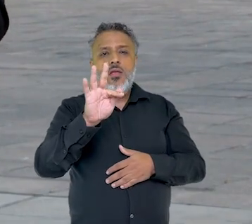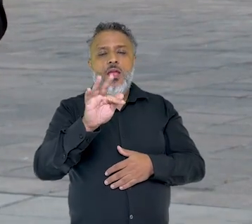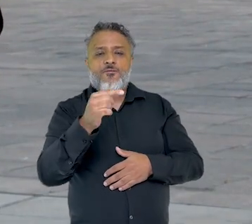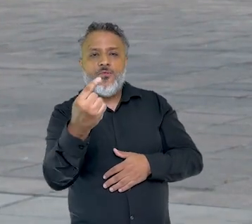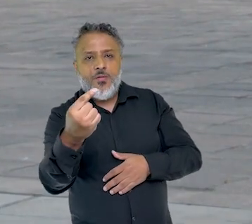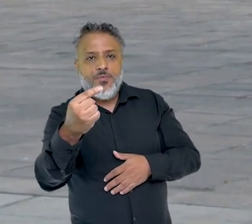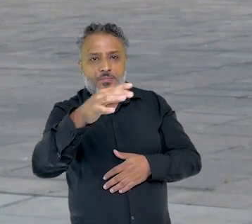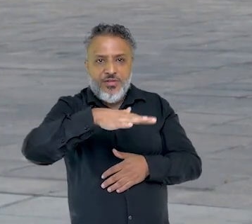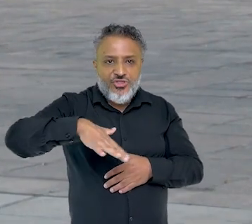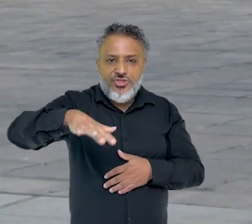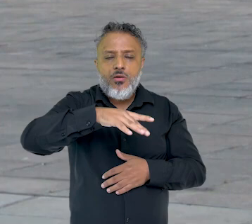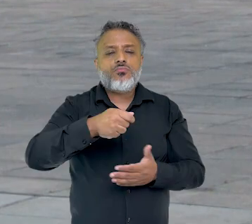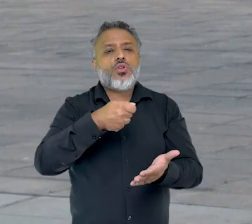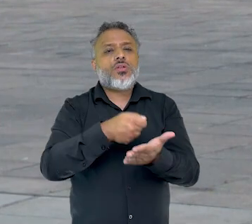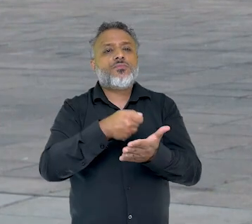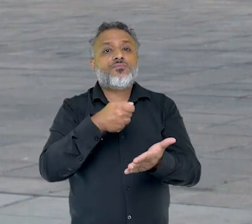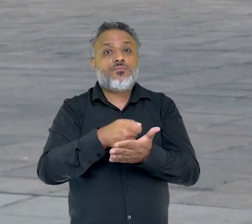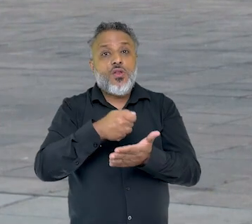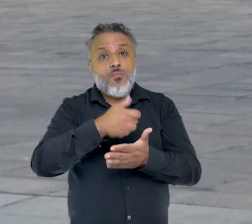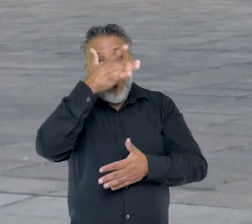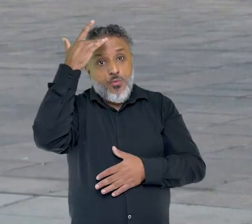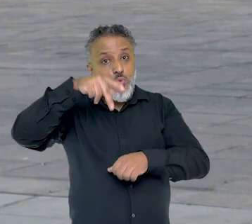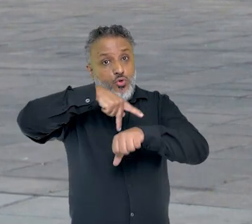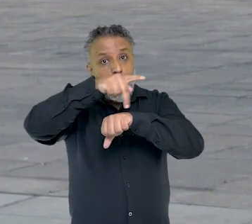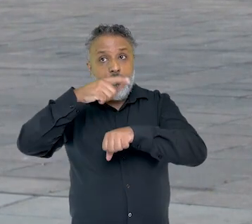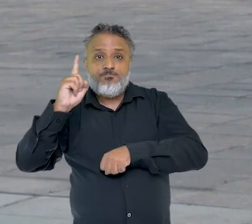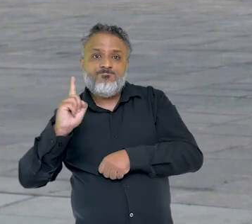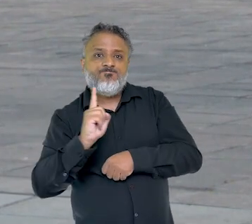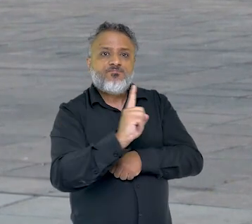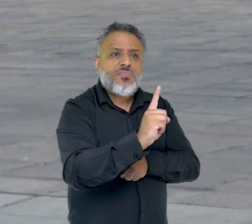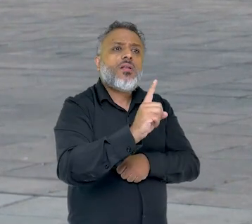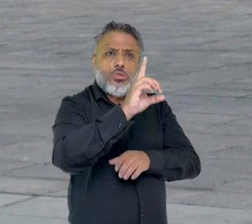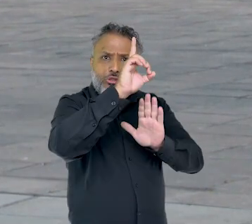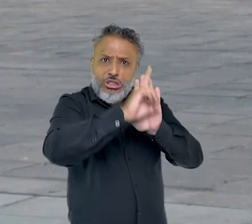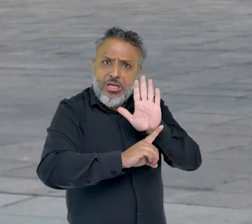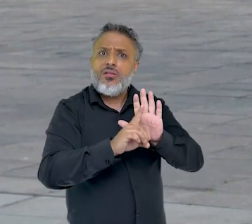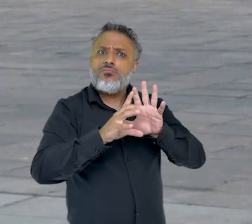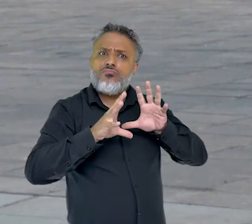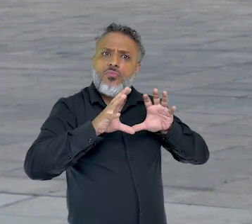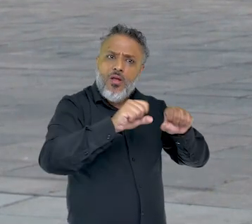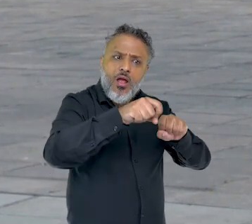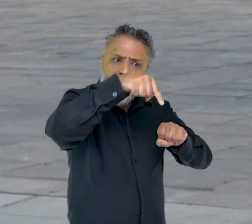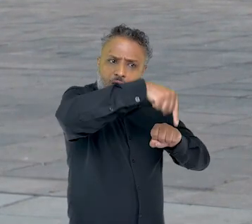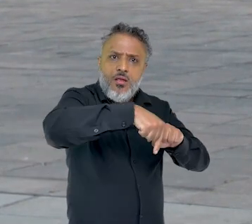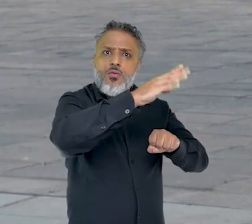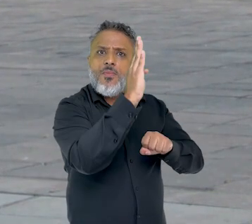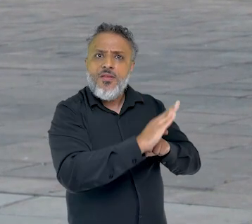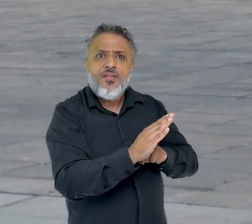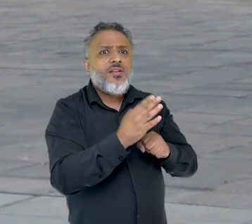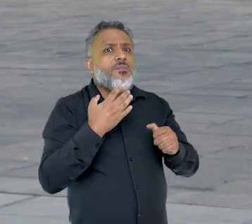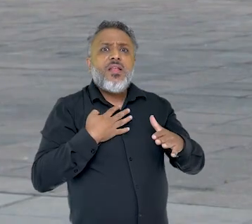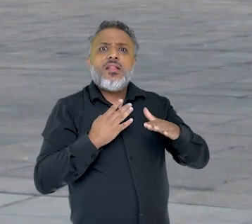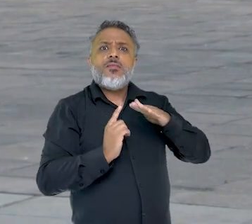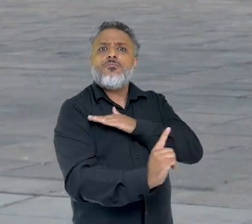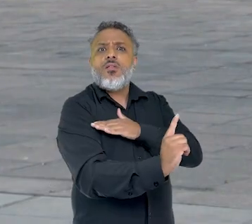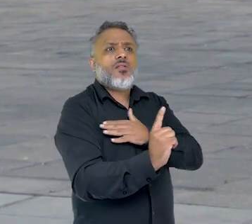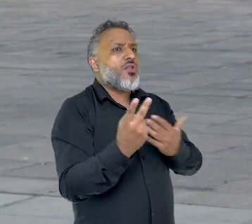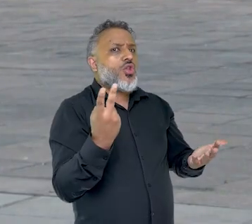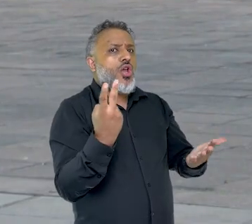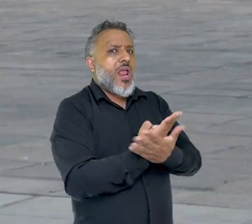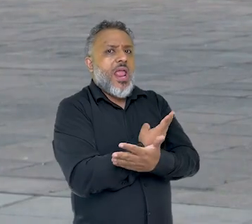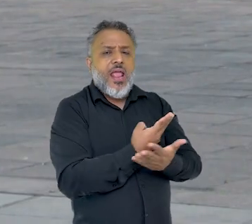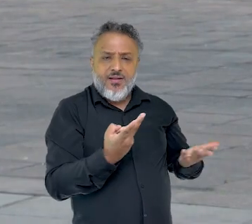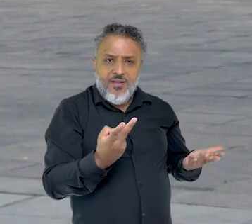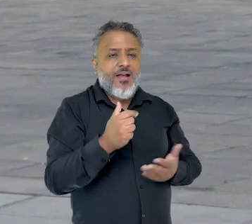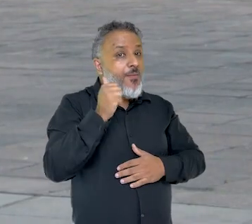Região garantiu a uma estrangeira o direito de pedir refúgio no Brasil, mesmo estando em situação migratória irregular. A